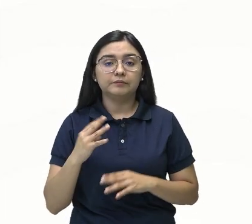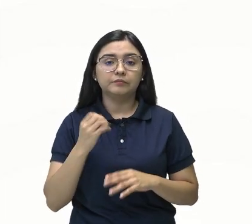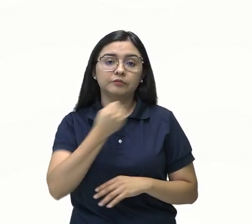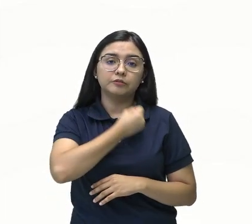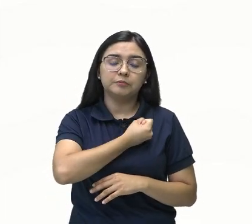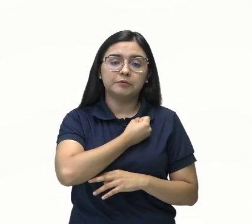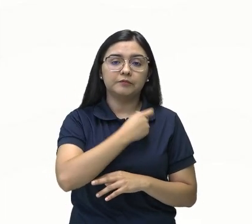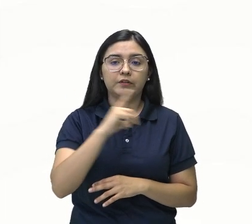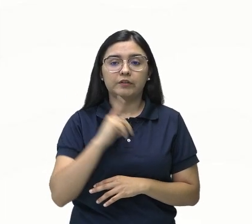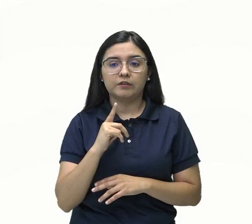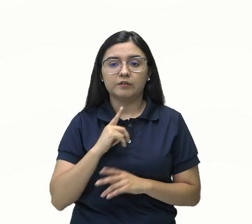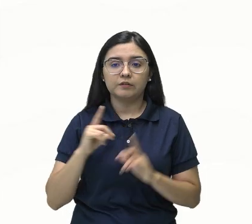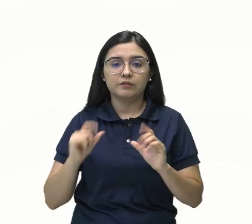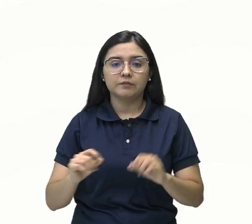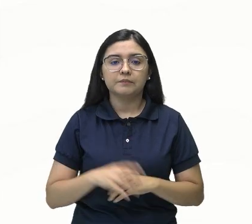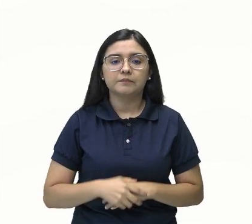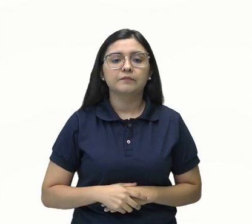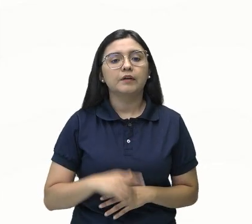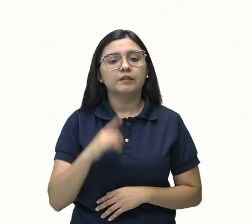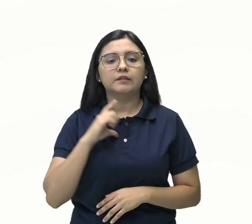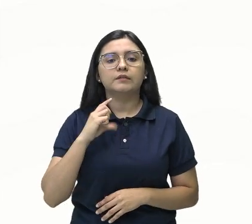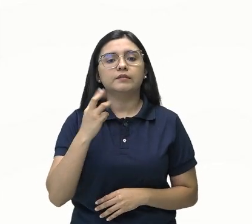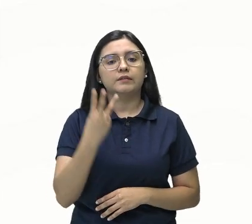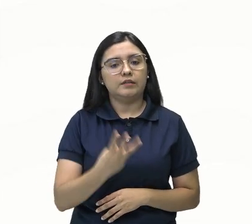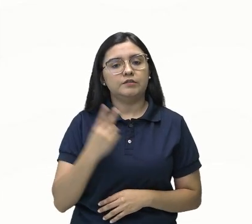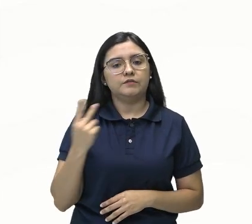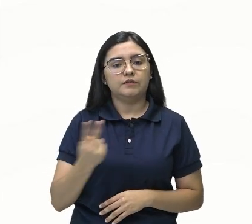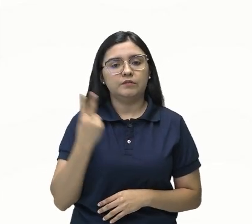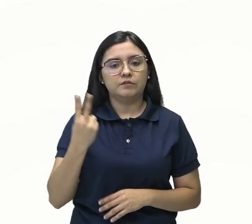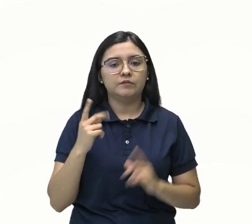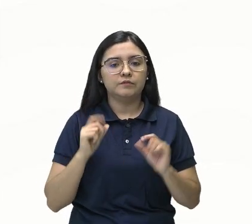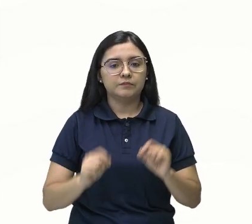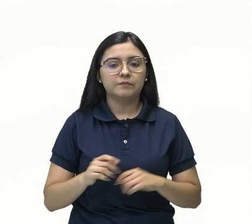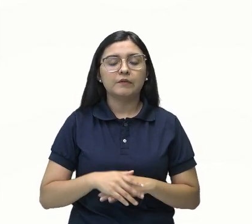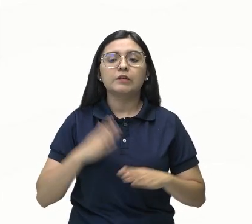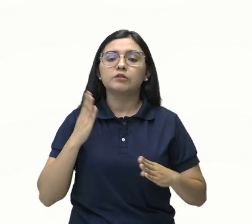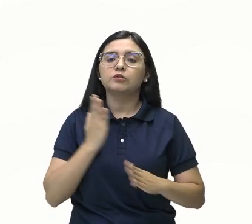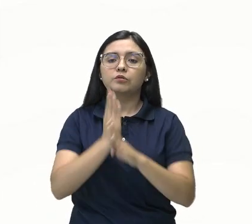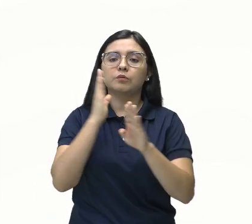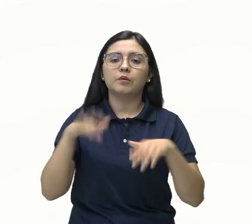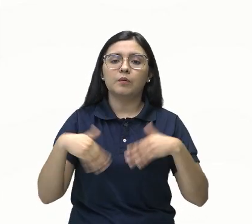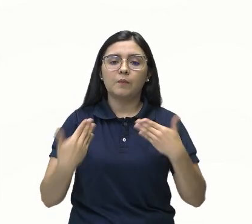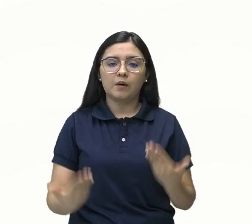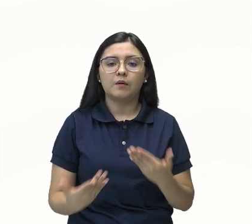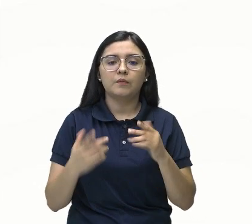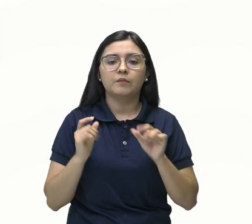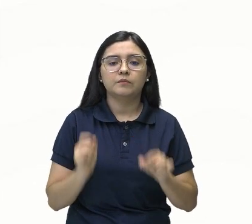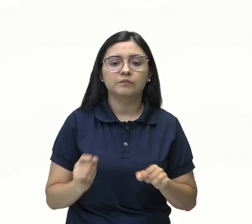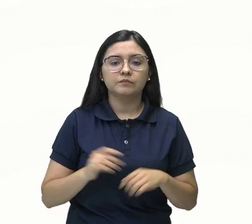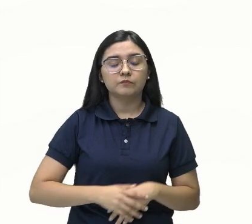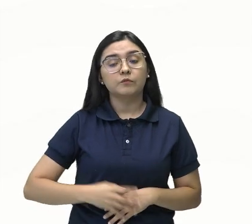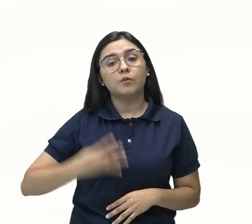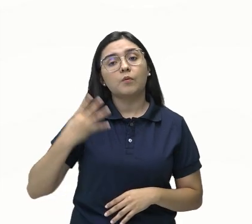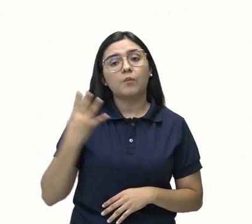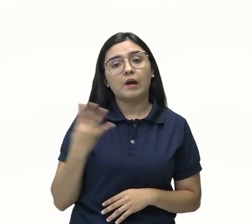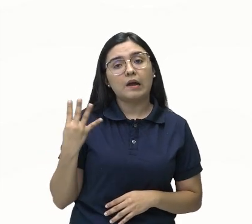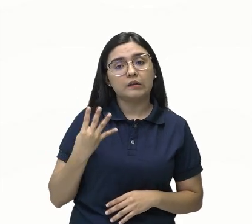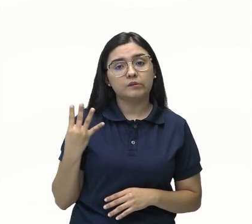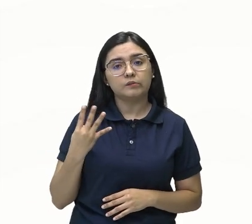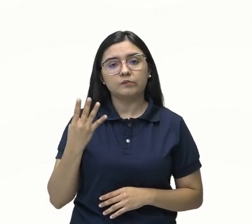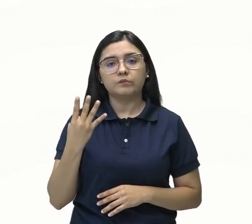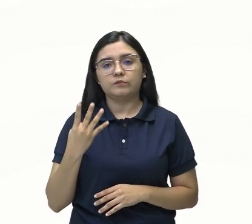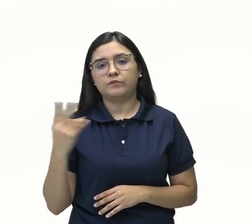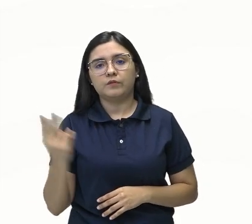teremos 3 valores e a gente vai precisar descobrir o nosso 4º